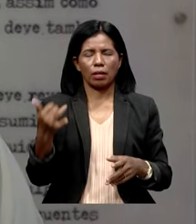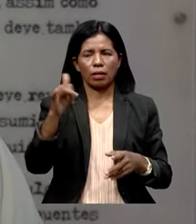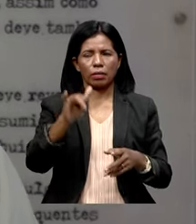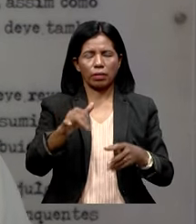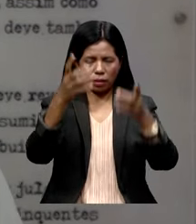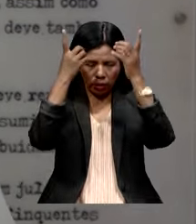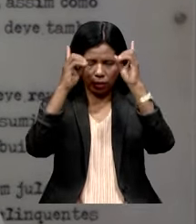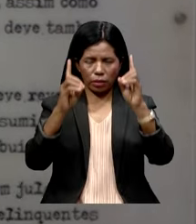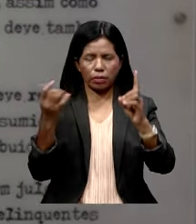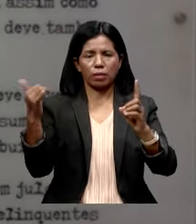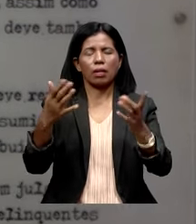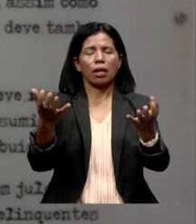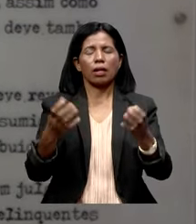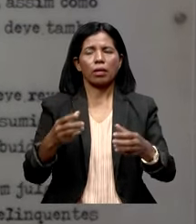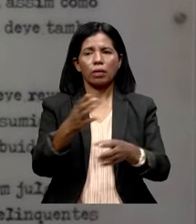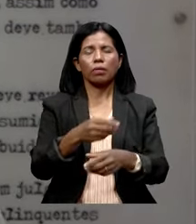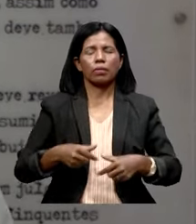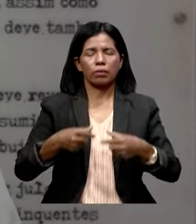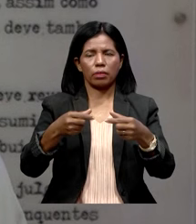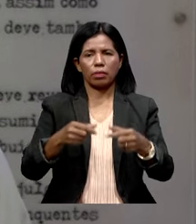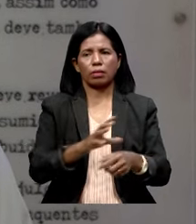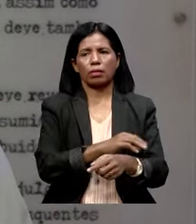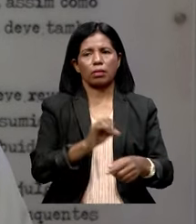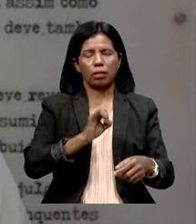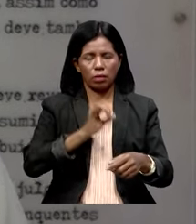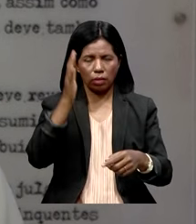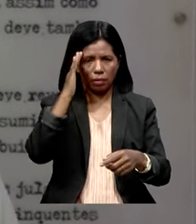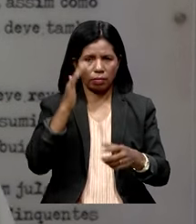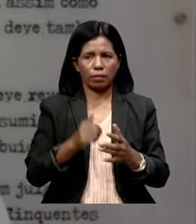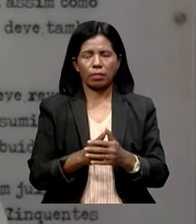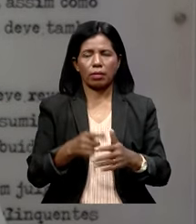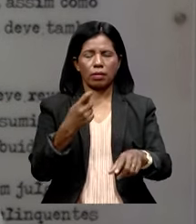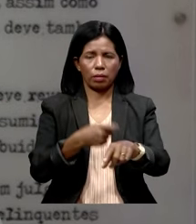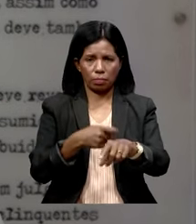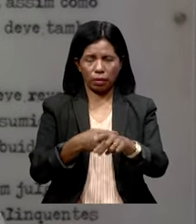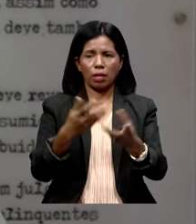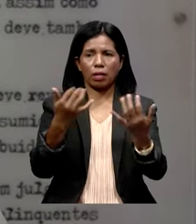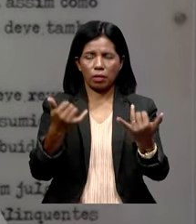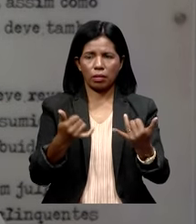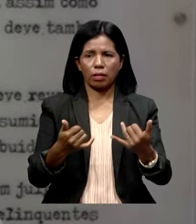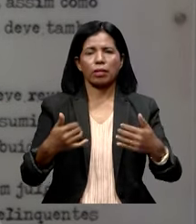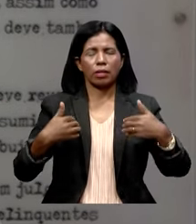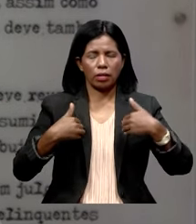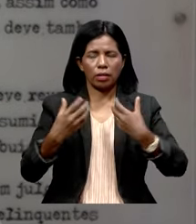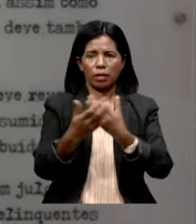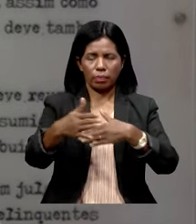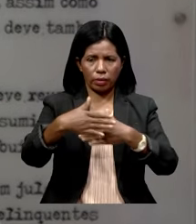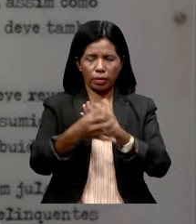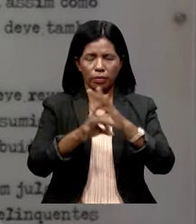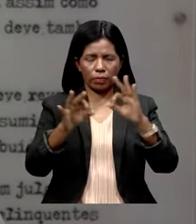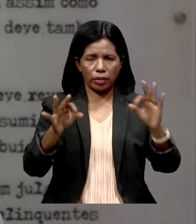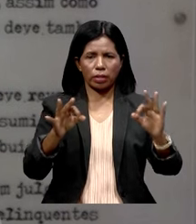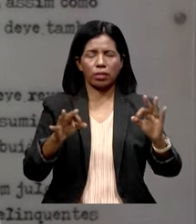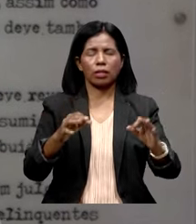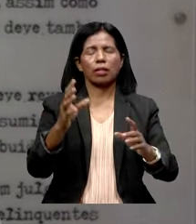sai de chakar fote mas ve em princípio hanoi é tempo da agora da Rauna e Ihan a tu remata ano escolar,